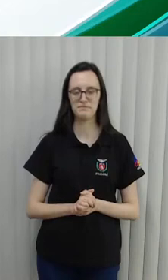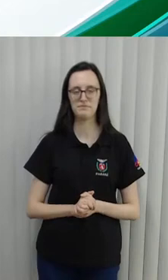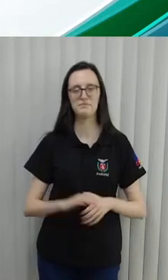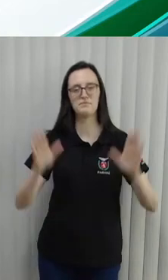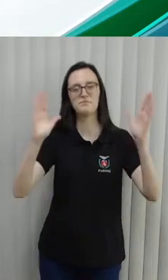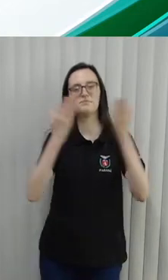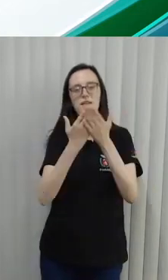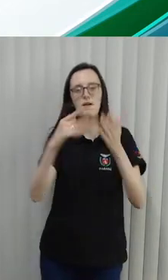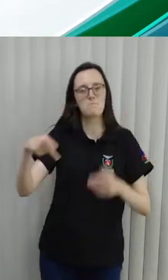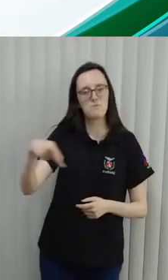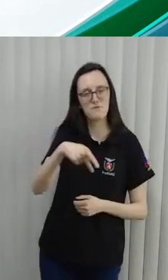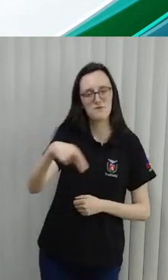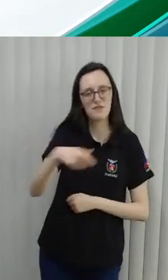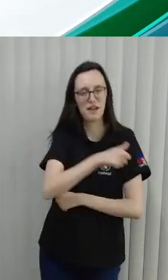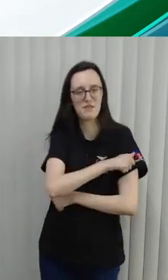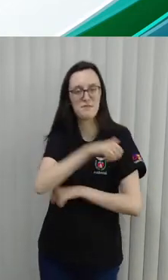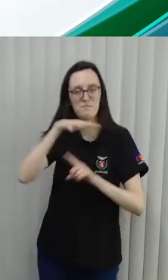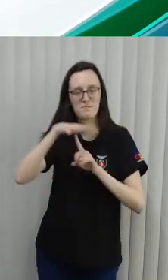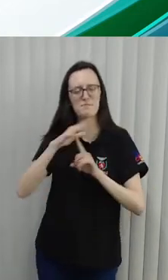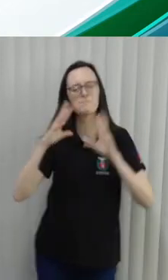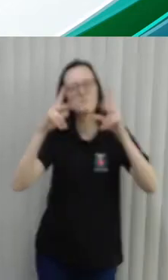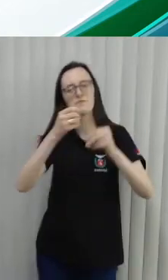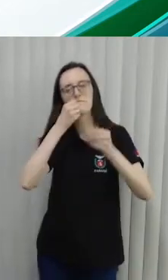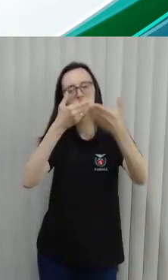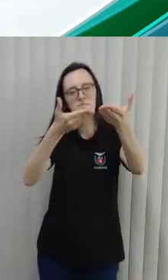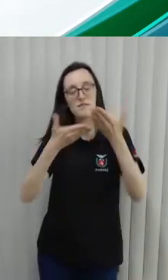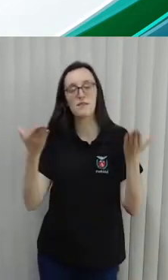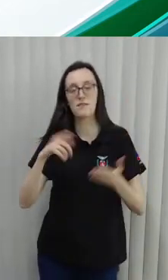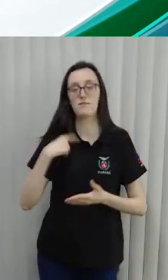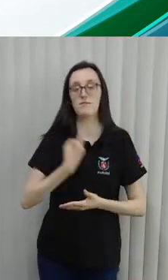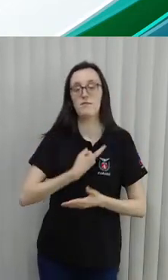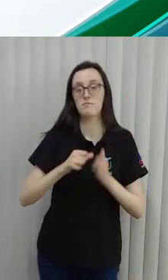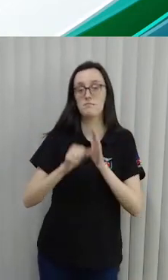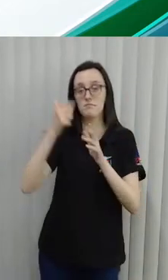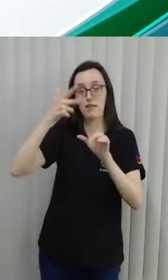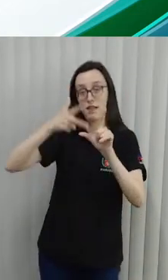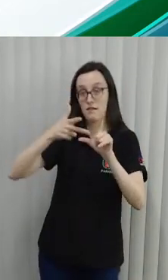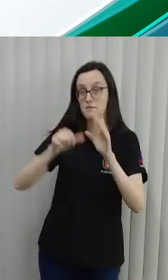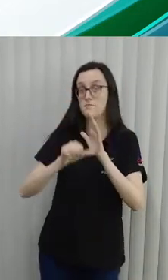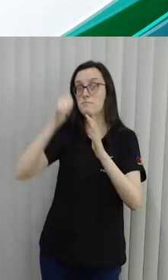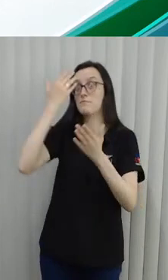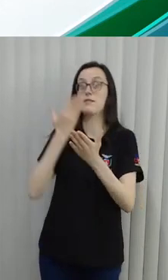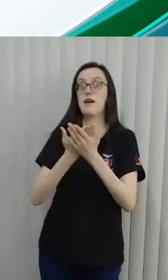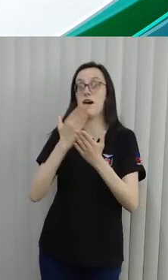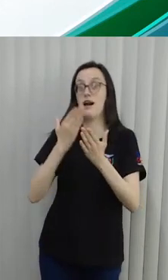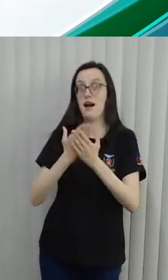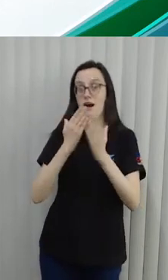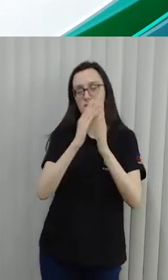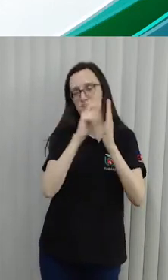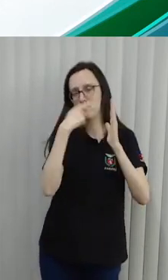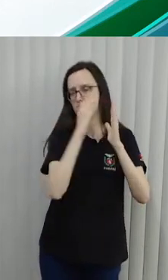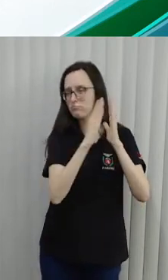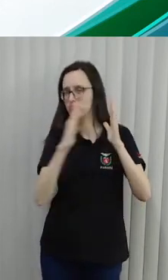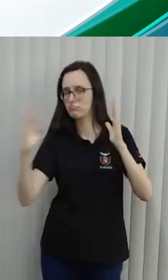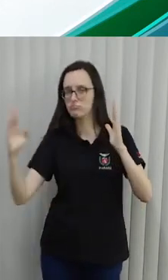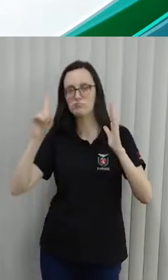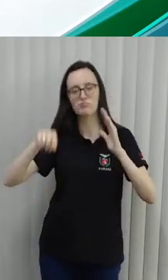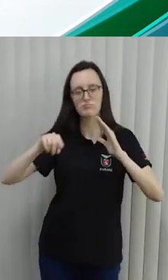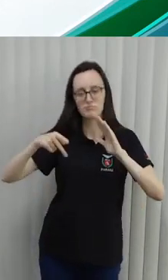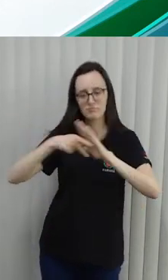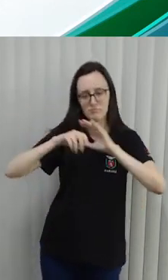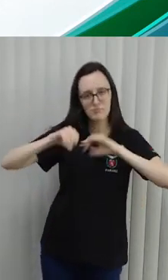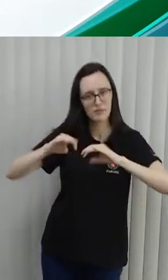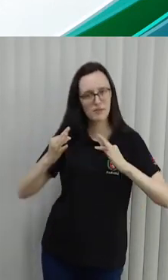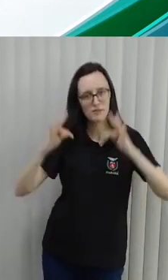Olá, professores, olá, alunos do Paraná, sejam bem-vindos aí à nossa primeira live, ao nosso primeiro aulão do EduTech. Aí você é aluno de